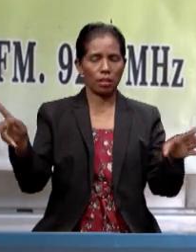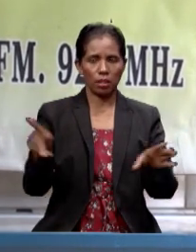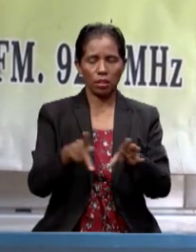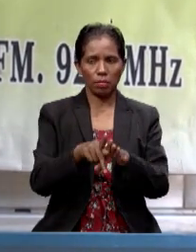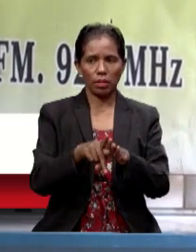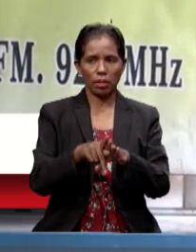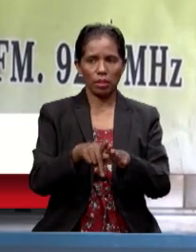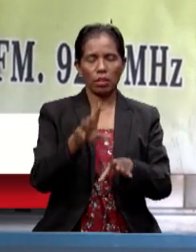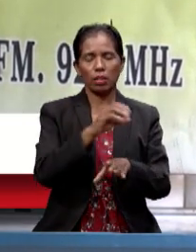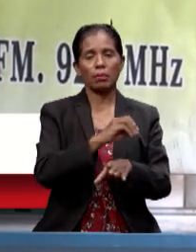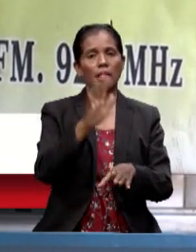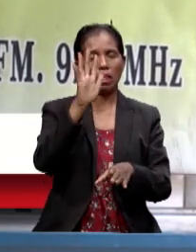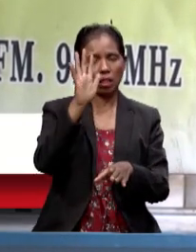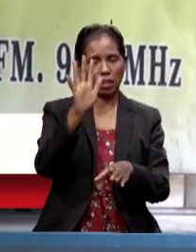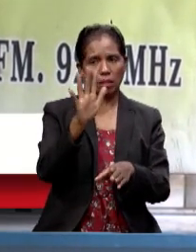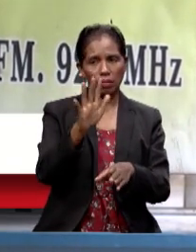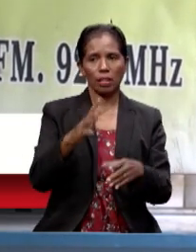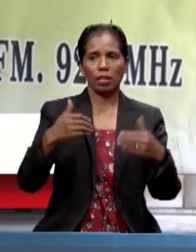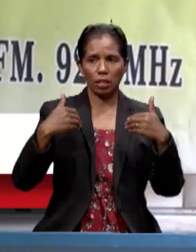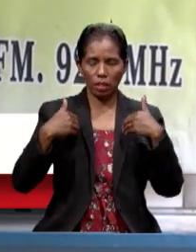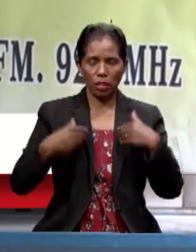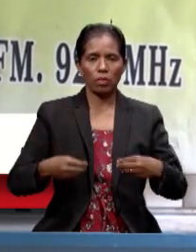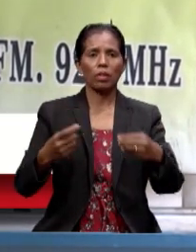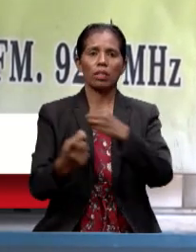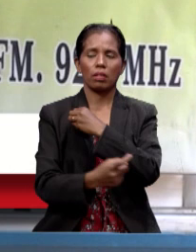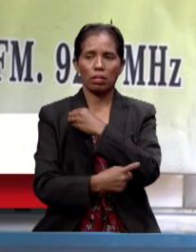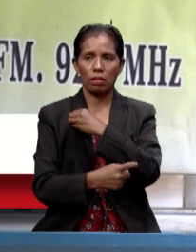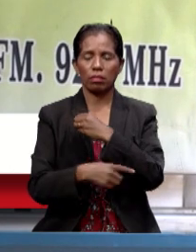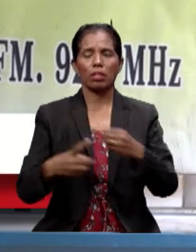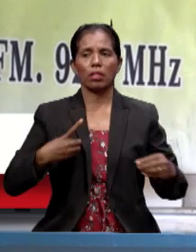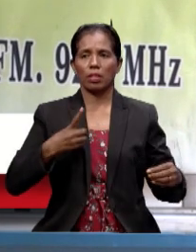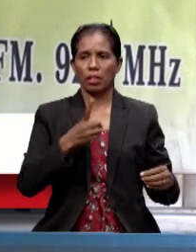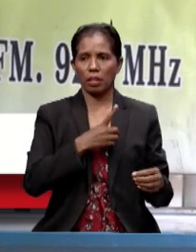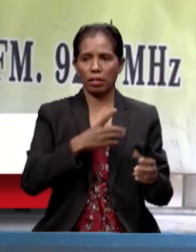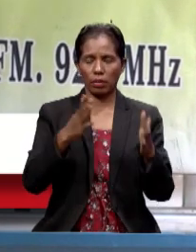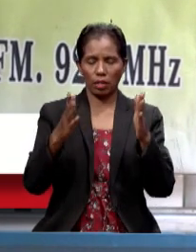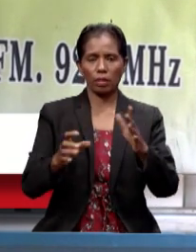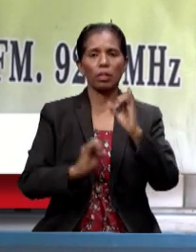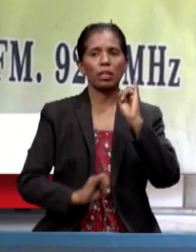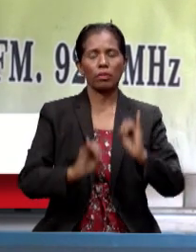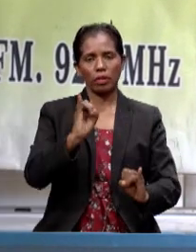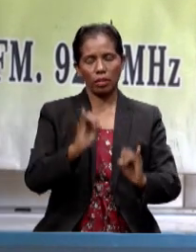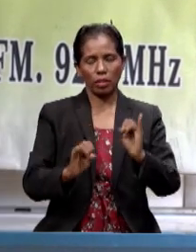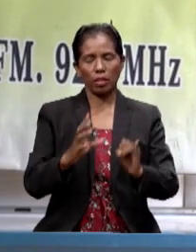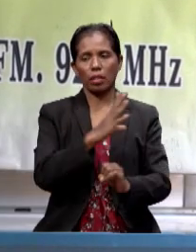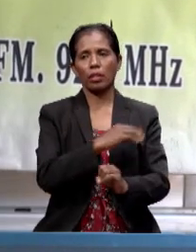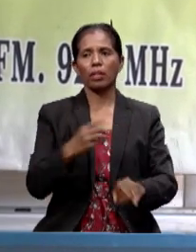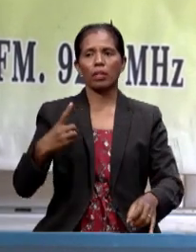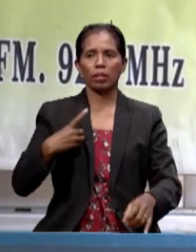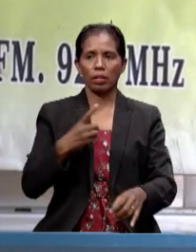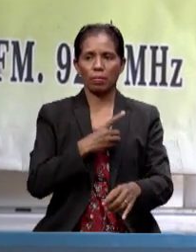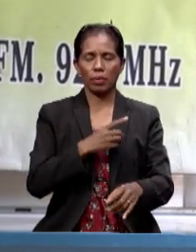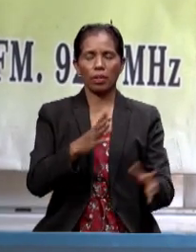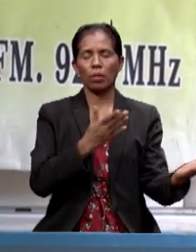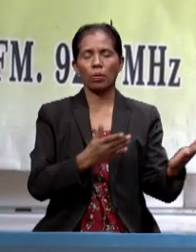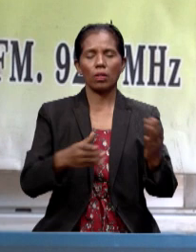5 vezes consecutivas, nem em consequência ba deputados indivíduo ou deputados em nome de bancada